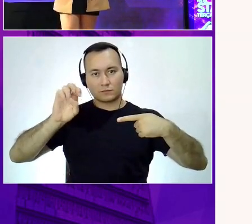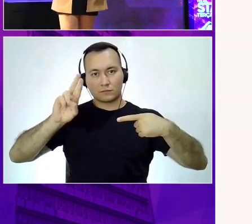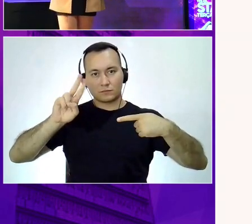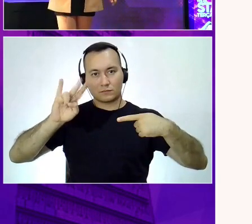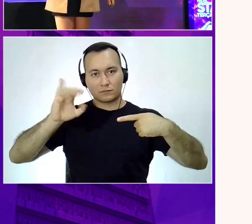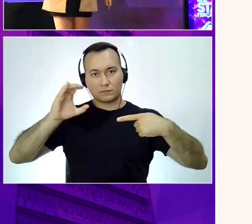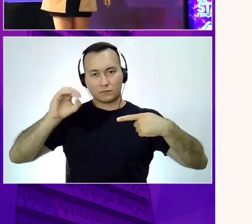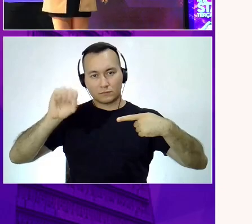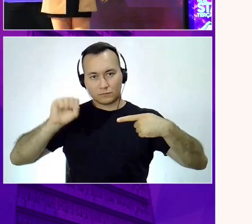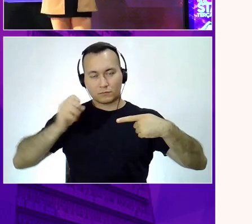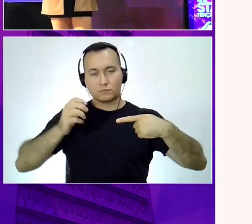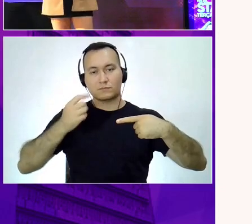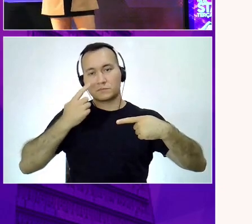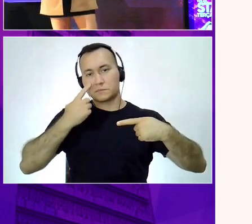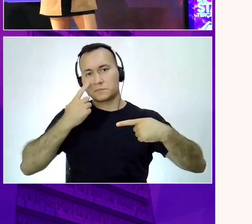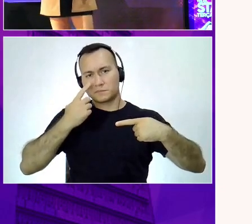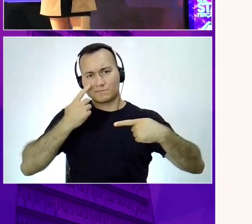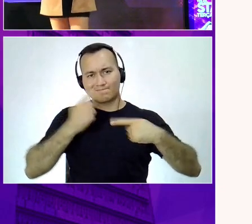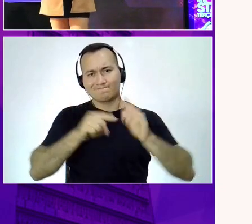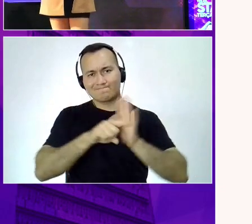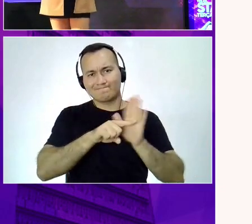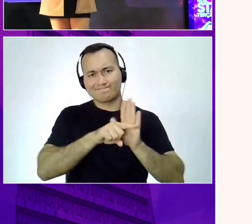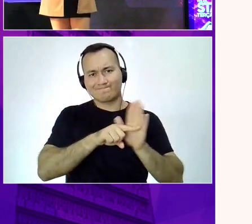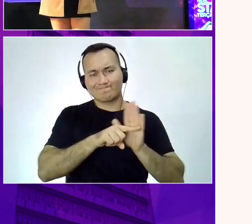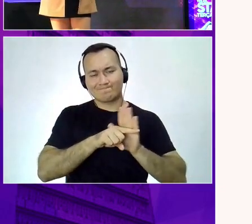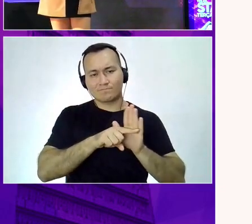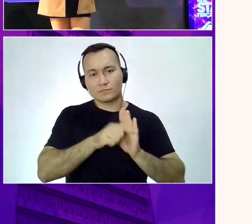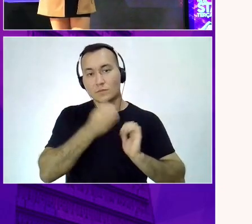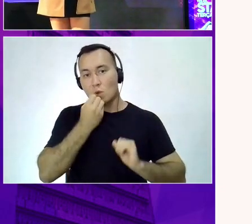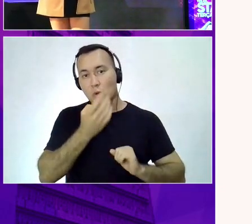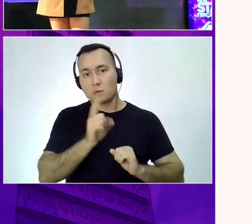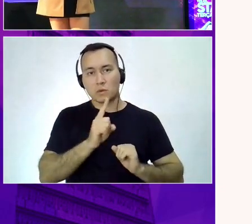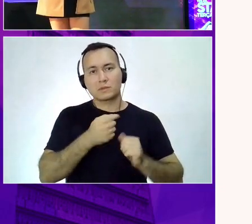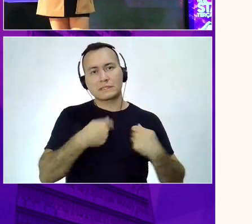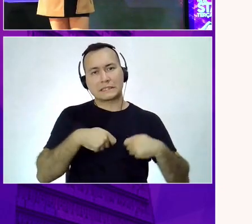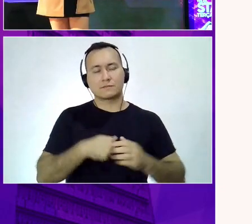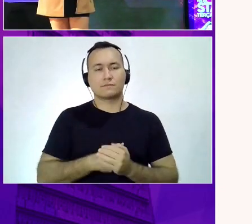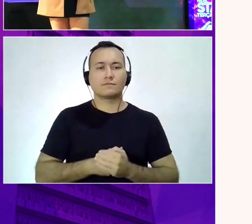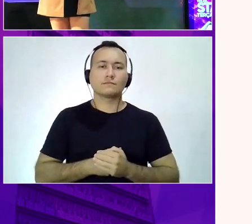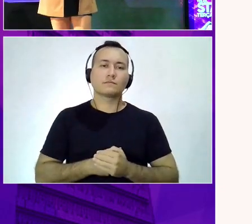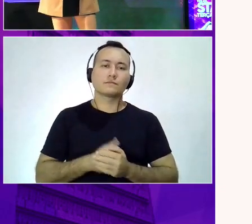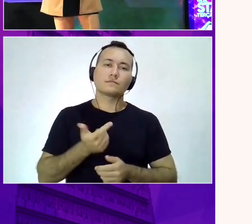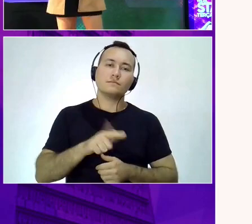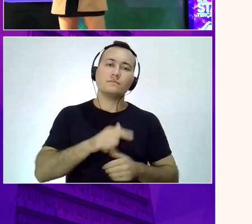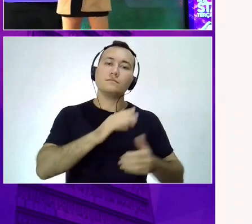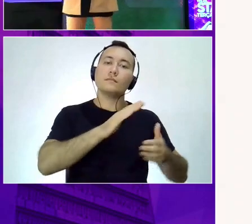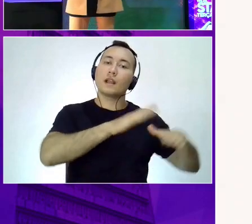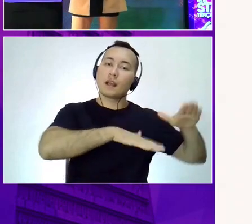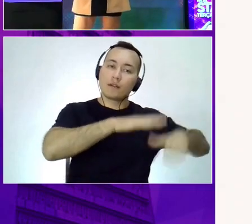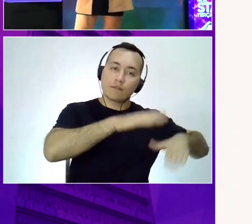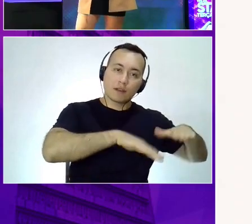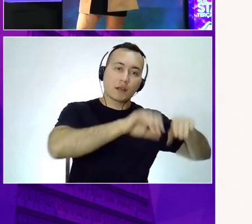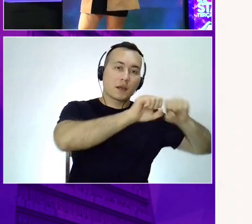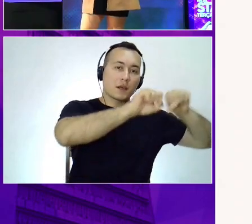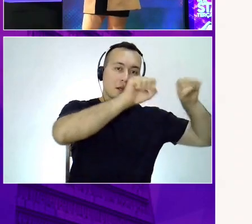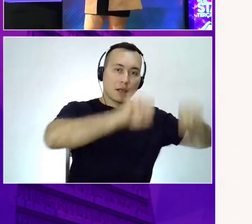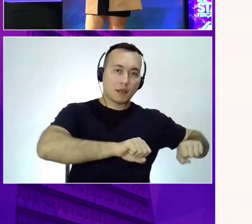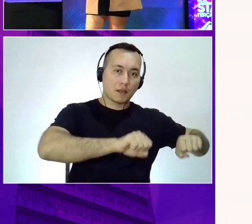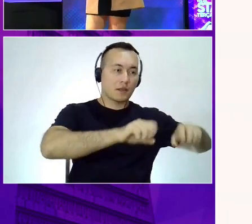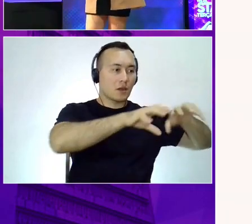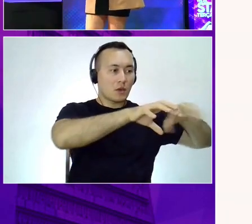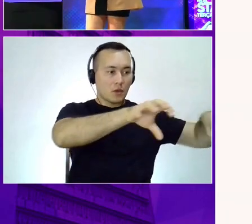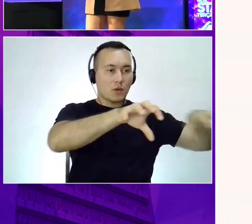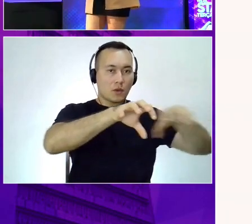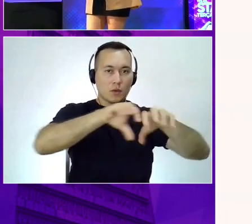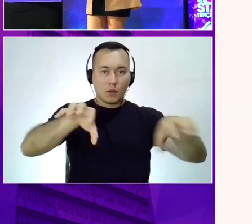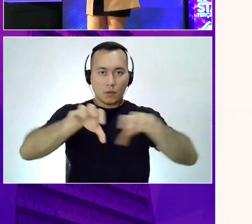Ok, sistemas distribuídos e microserviços parecem coisas iguais, não é verdade? Mas não são. O microserviço, a